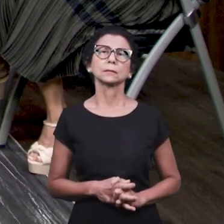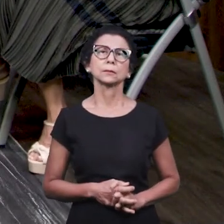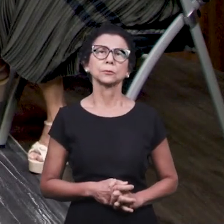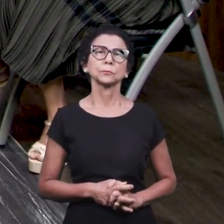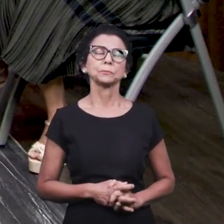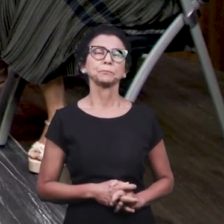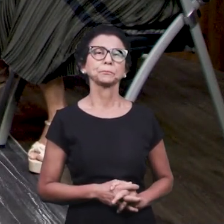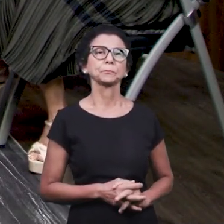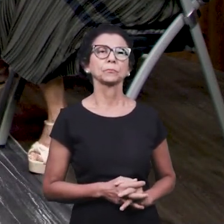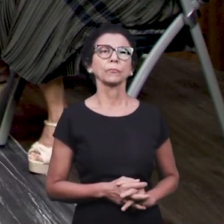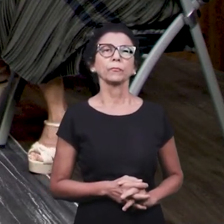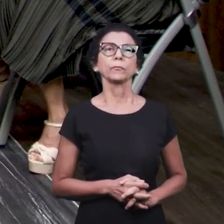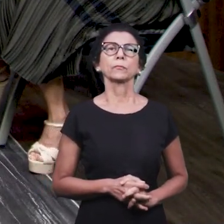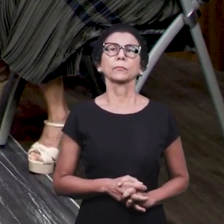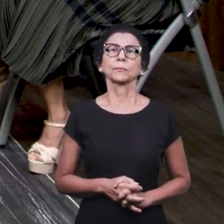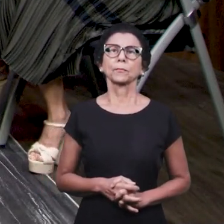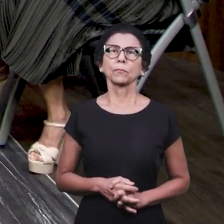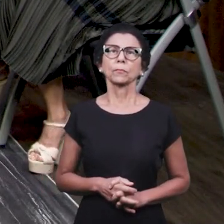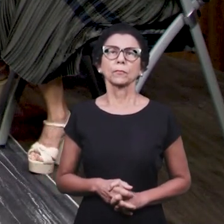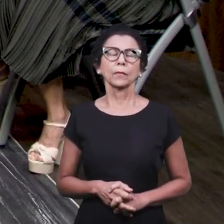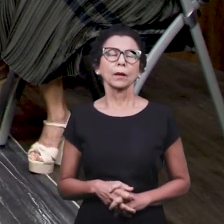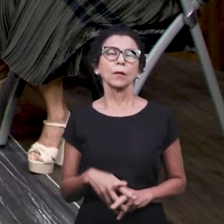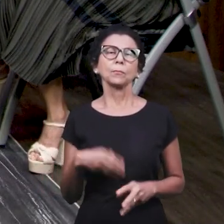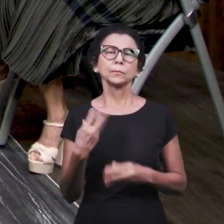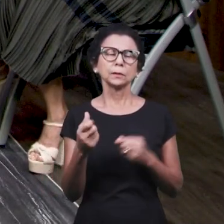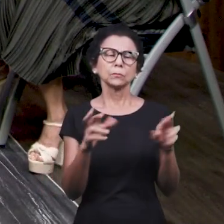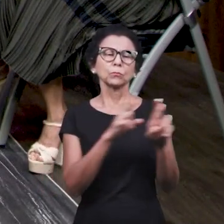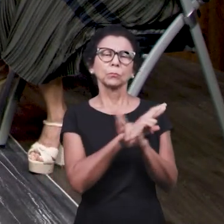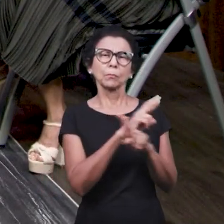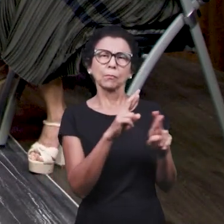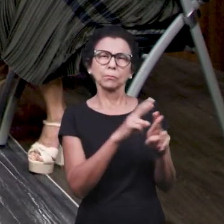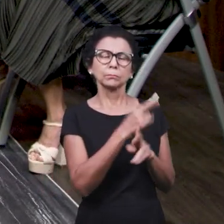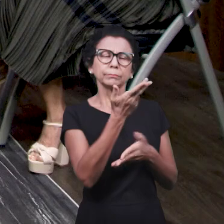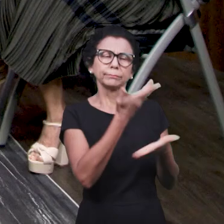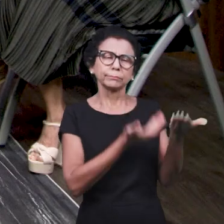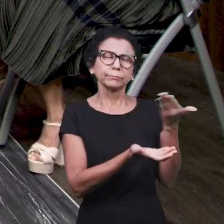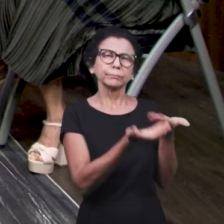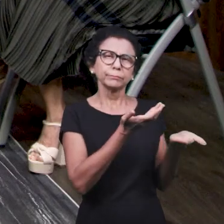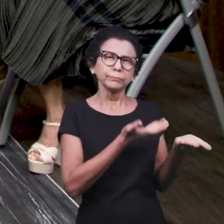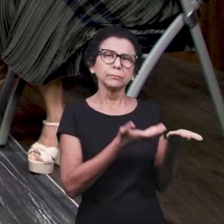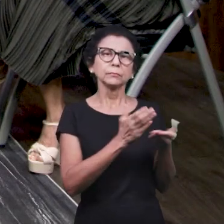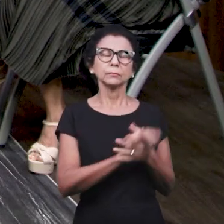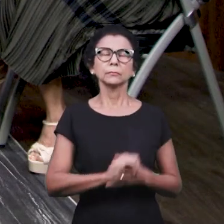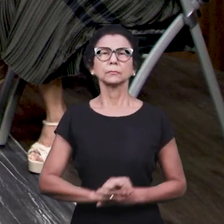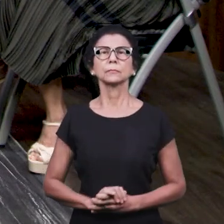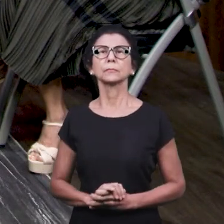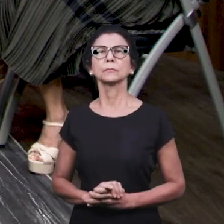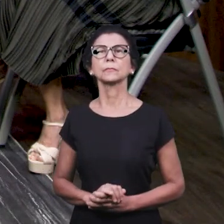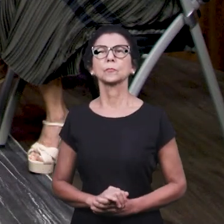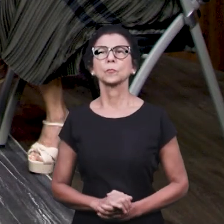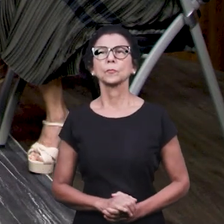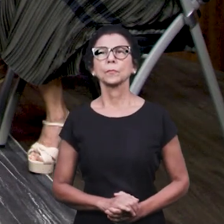com bastante propriedade. Participa das reuniões, se inteira, conversa com as pessoas, etc. Faz parte do